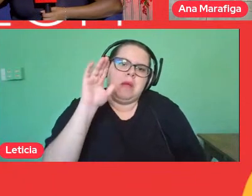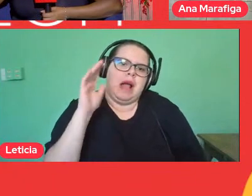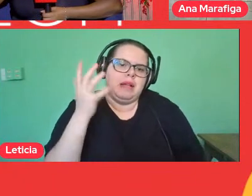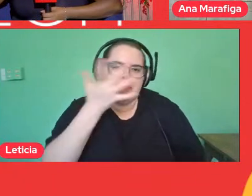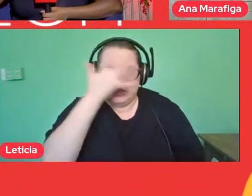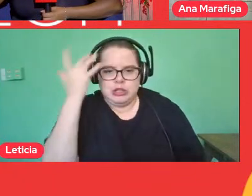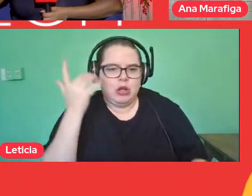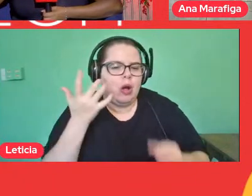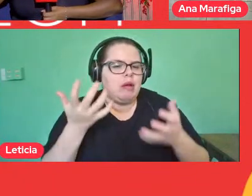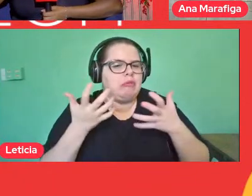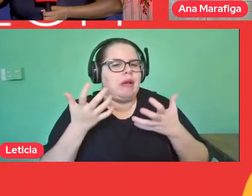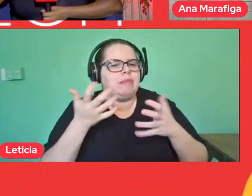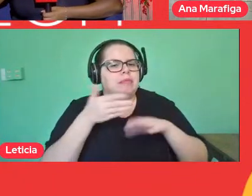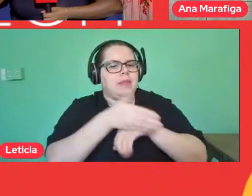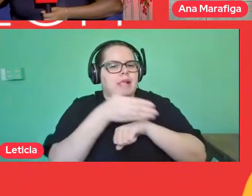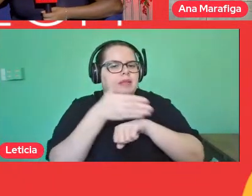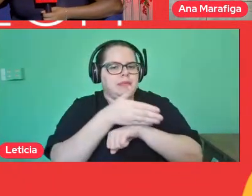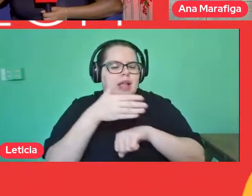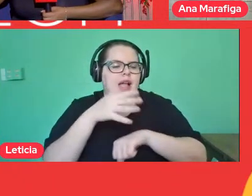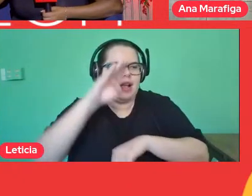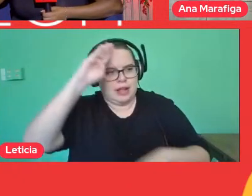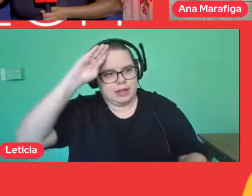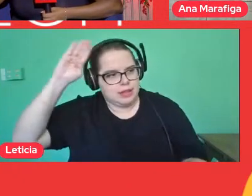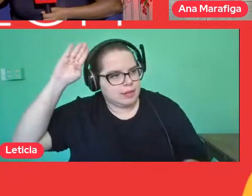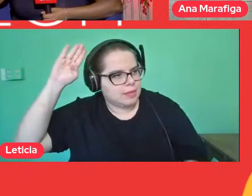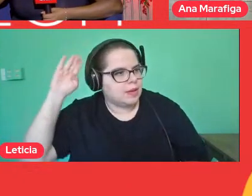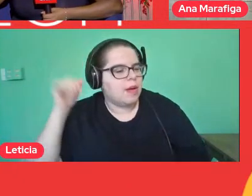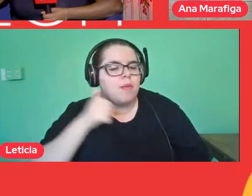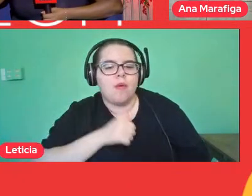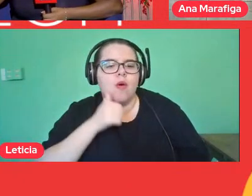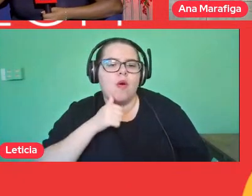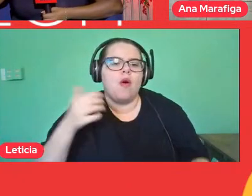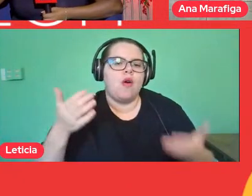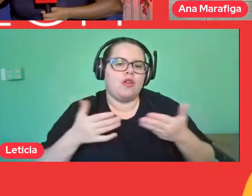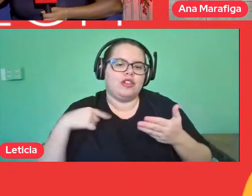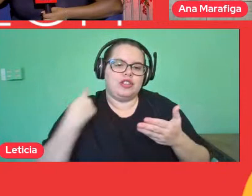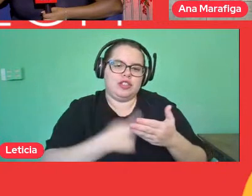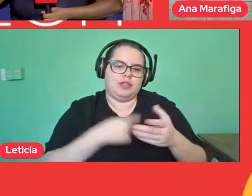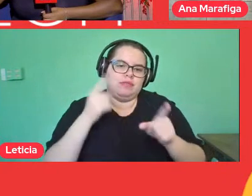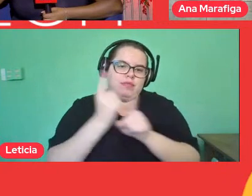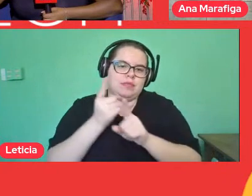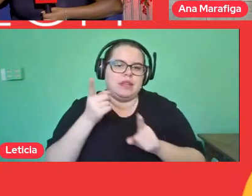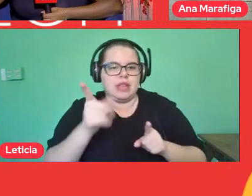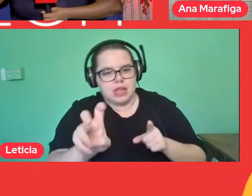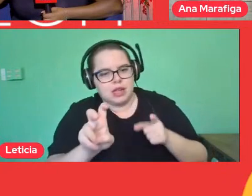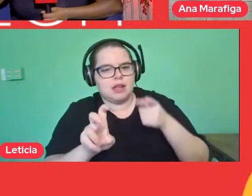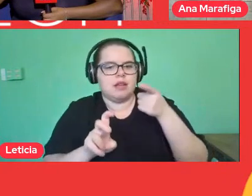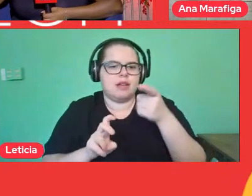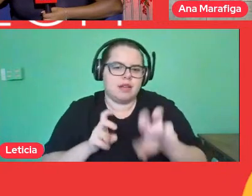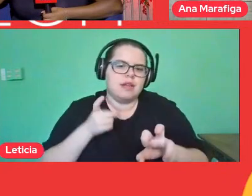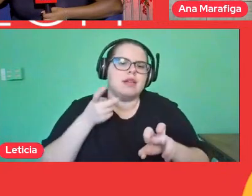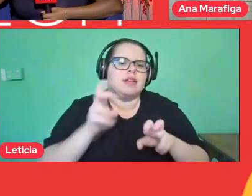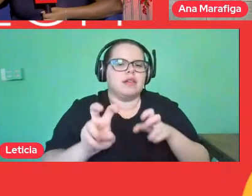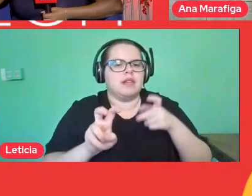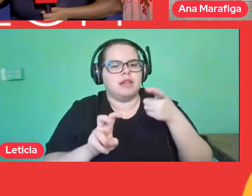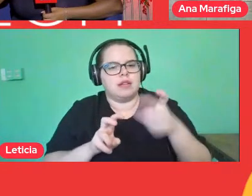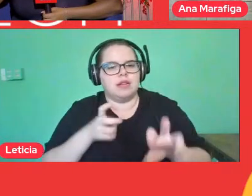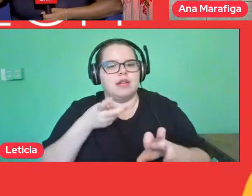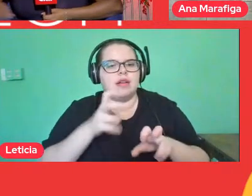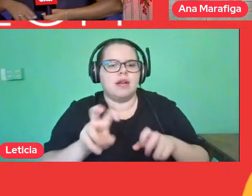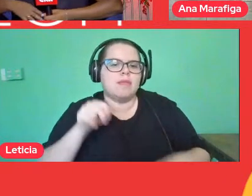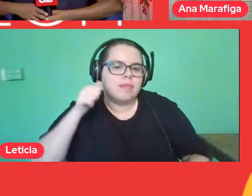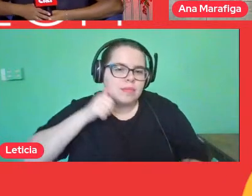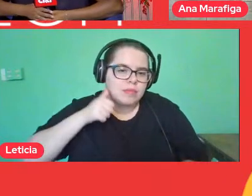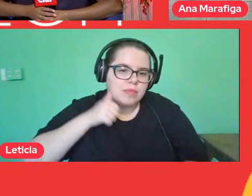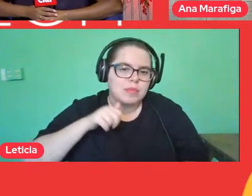pessoas querendo participar dessa academia. Então, hoje a gente tem encontros quinzenais. Cada encontro, as meninas